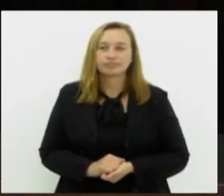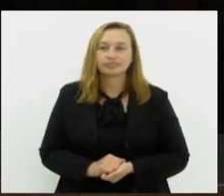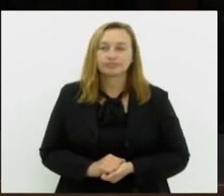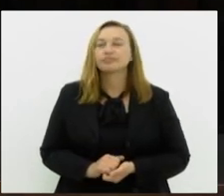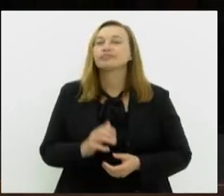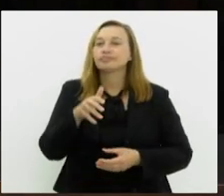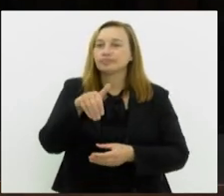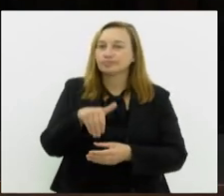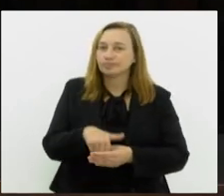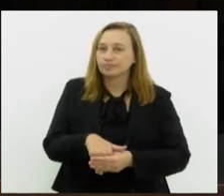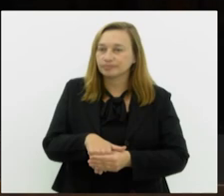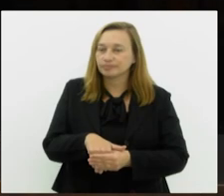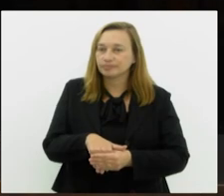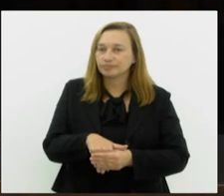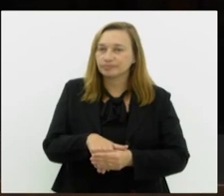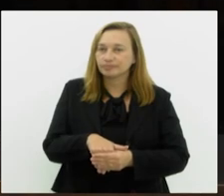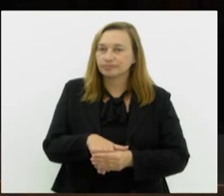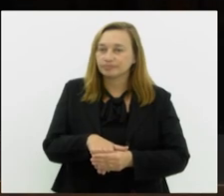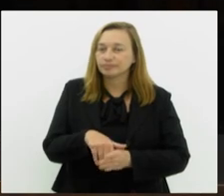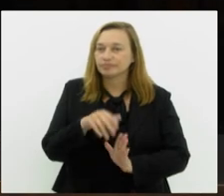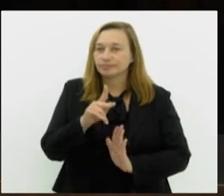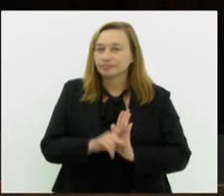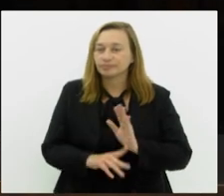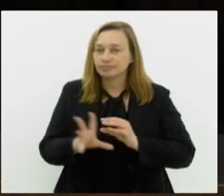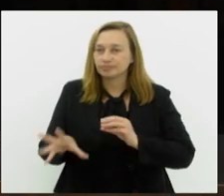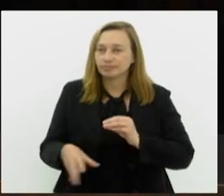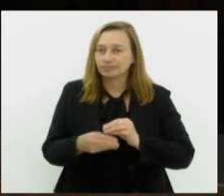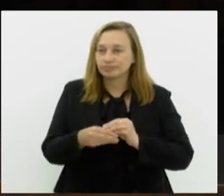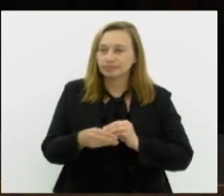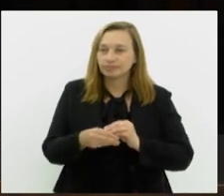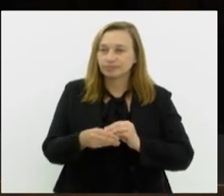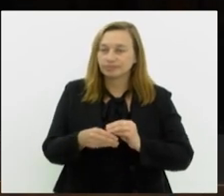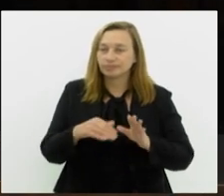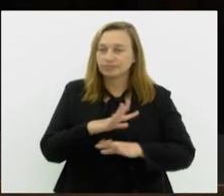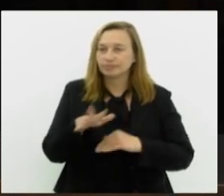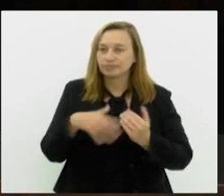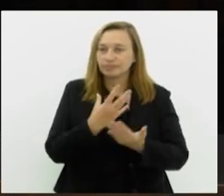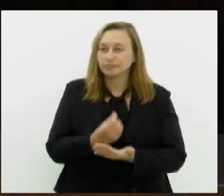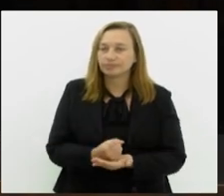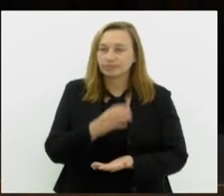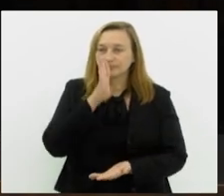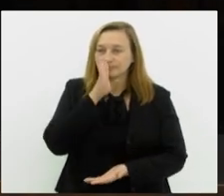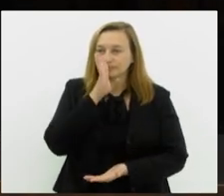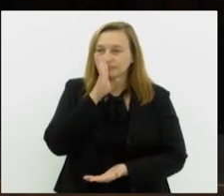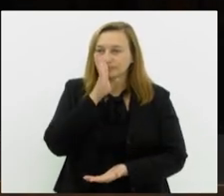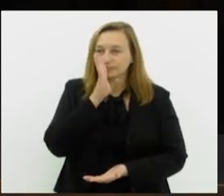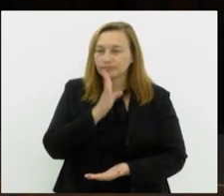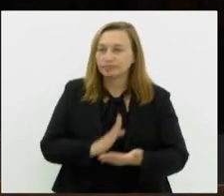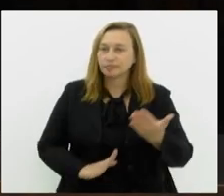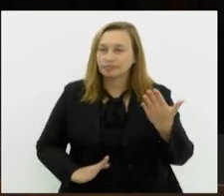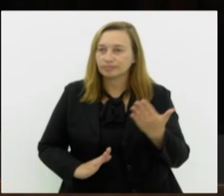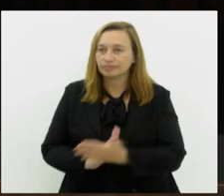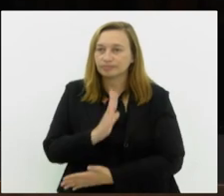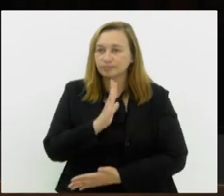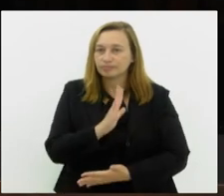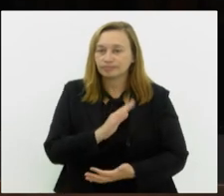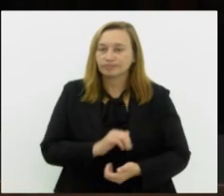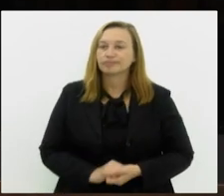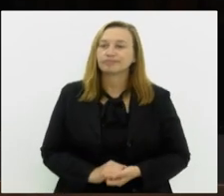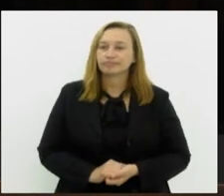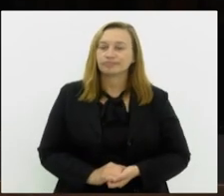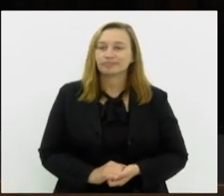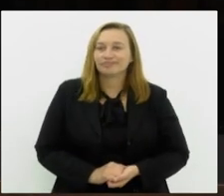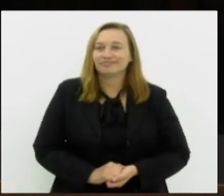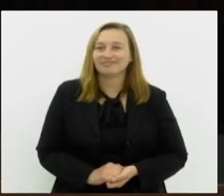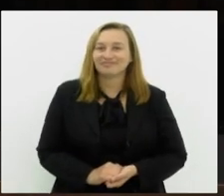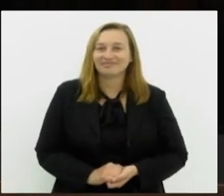Em votação, o projeto a ser emendado. Senhores que aprovam, permanece como estão,